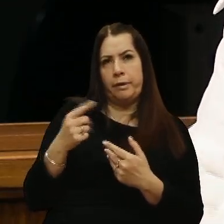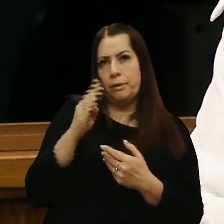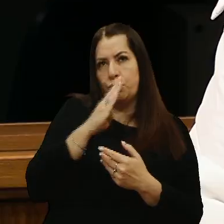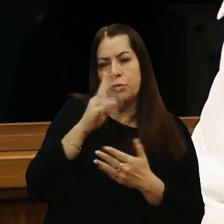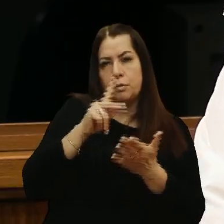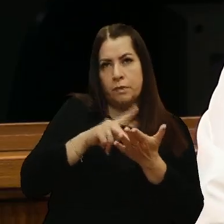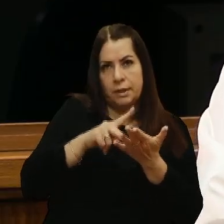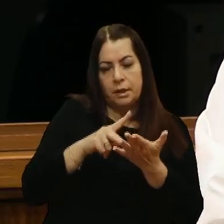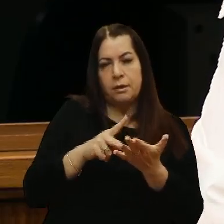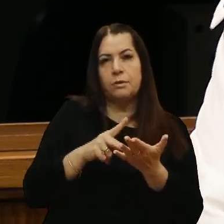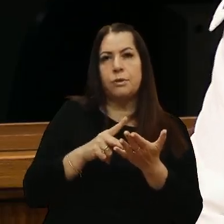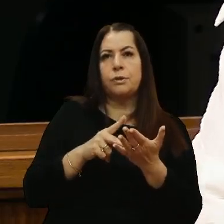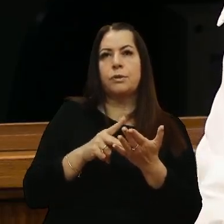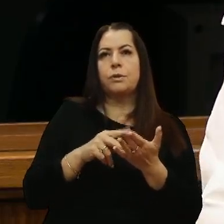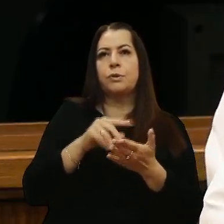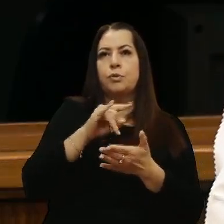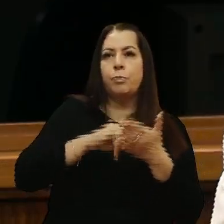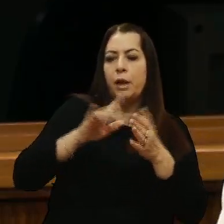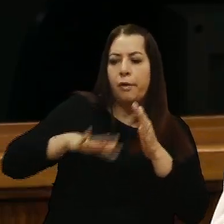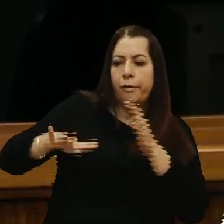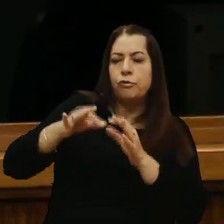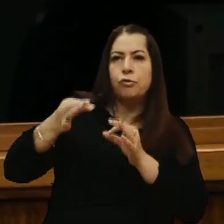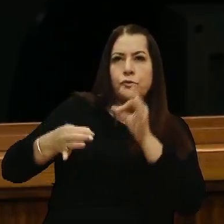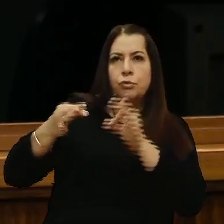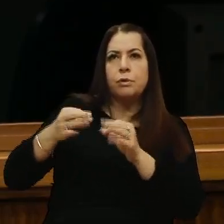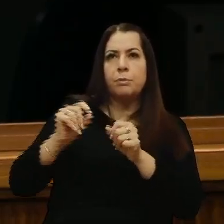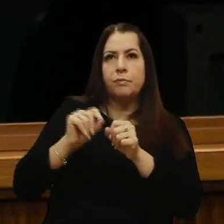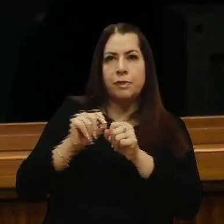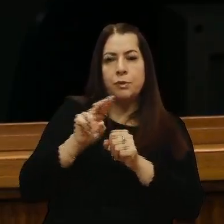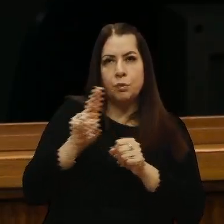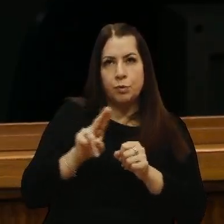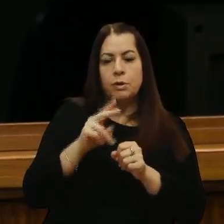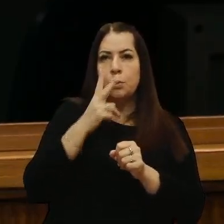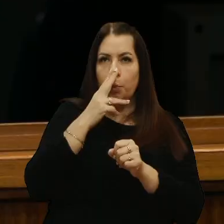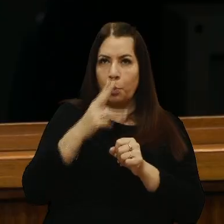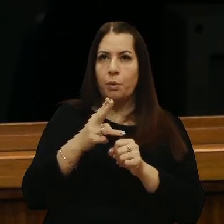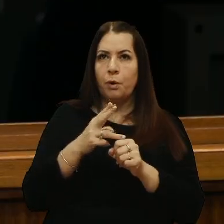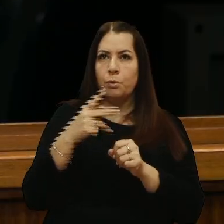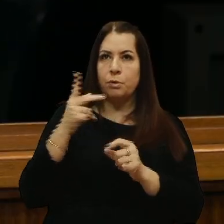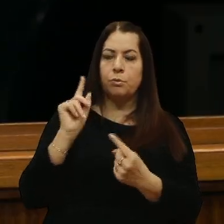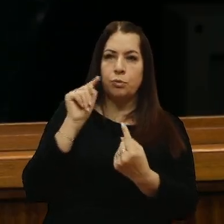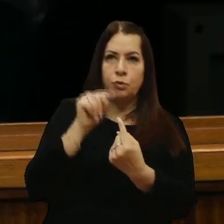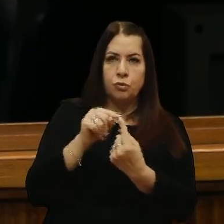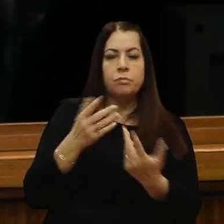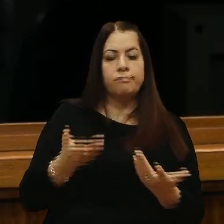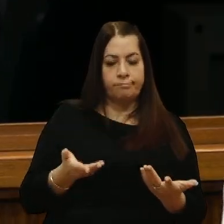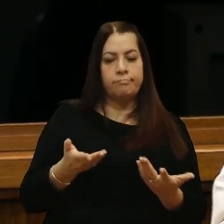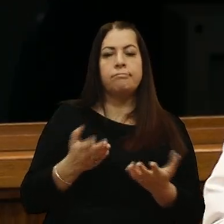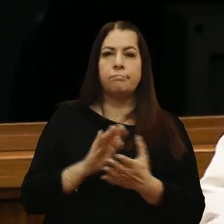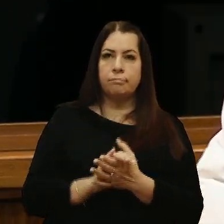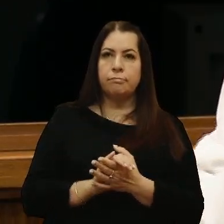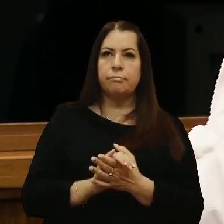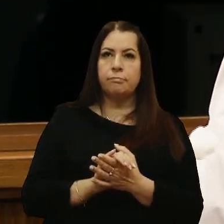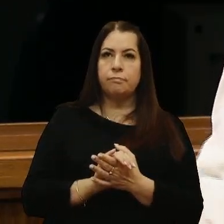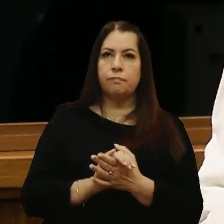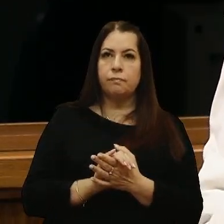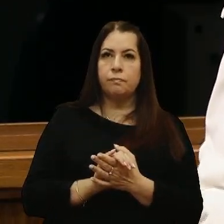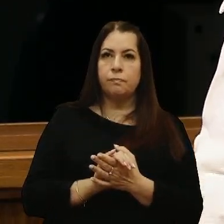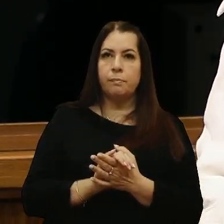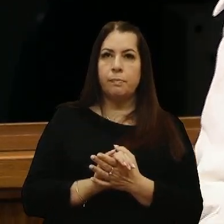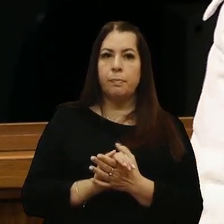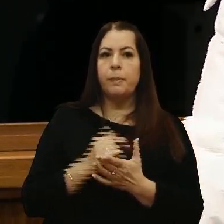urgência. Os instrumentos jurídicos têm que ser feitos para ser usado conforme o seu objetivo. Então,